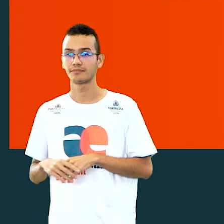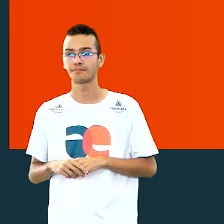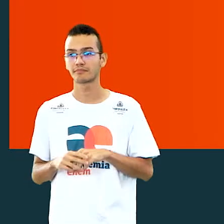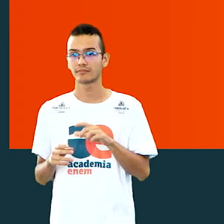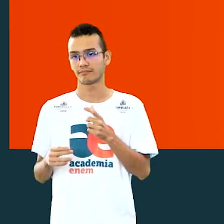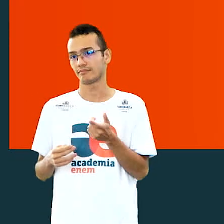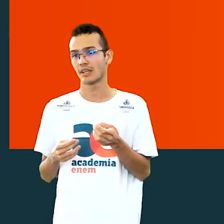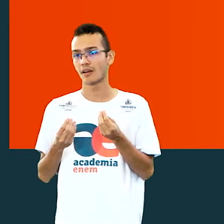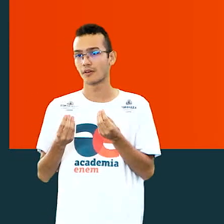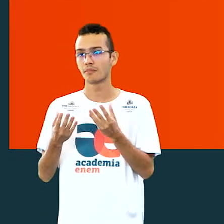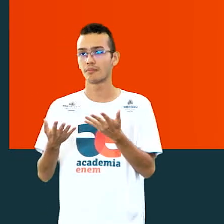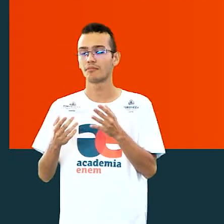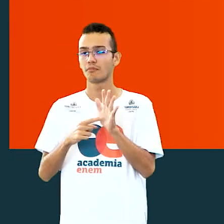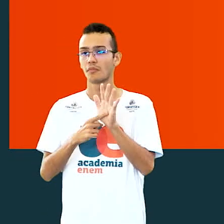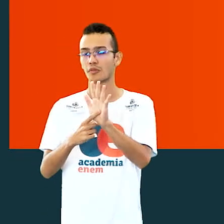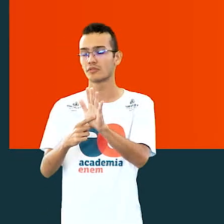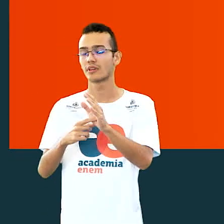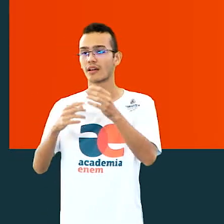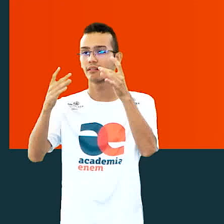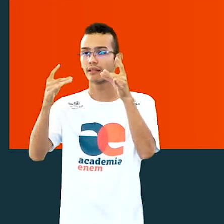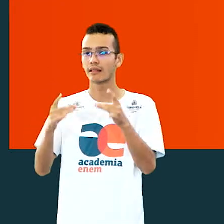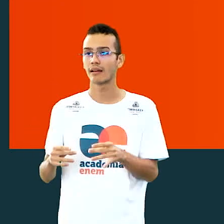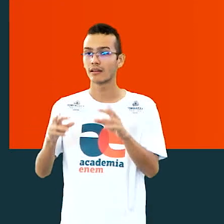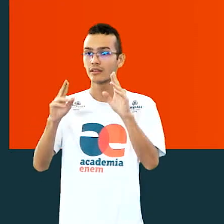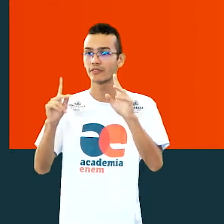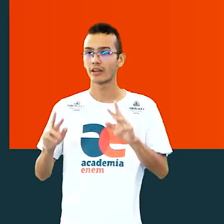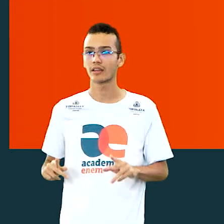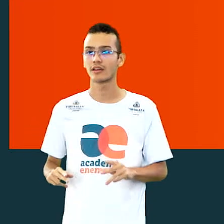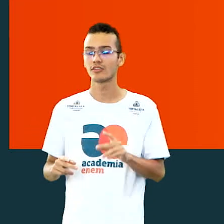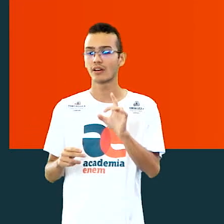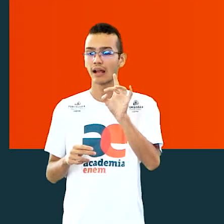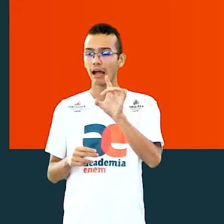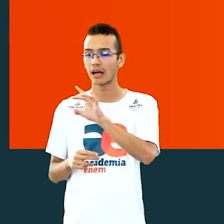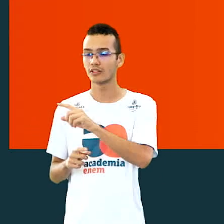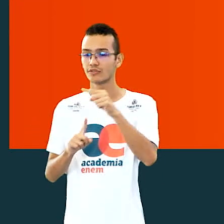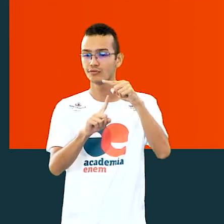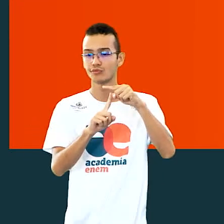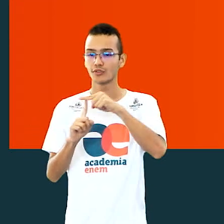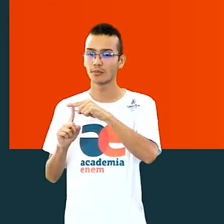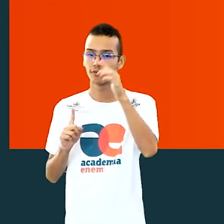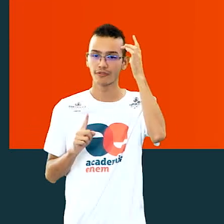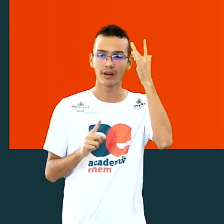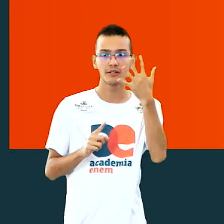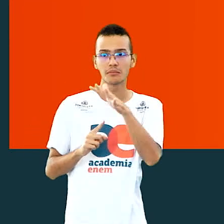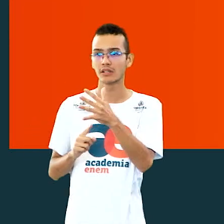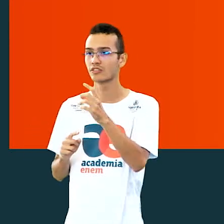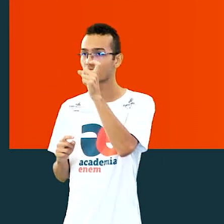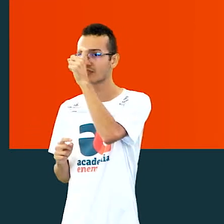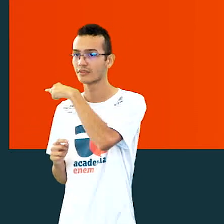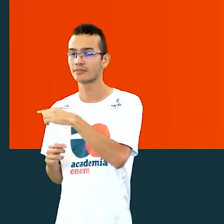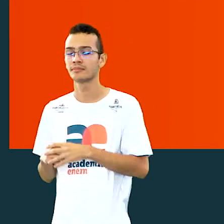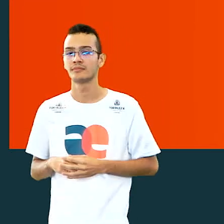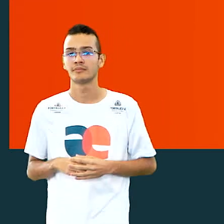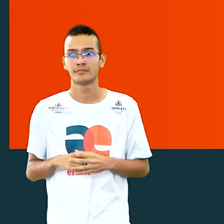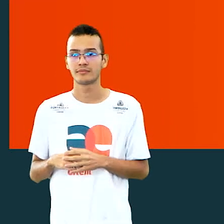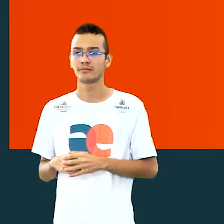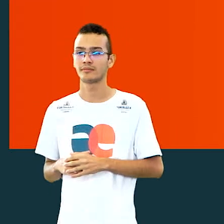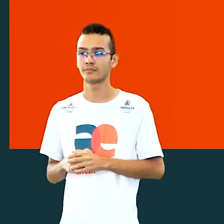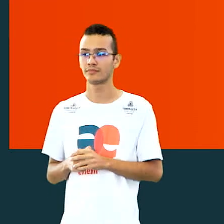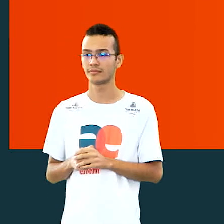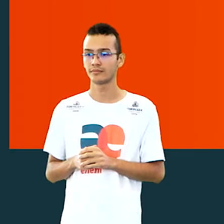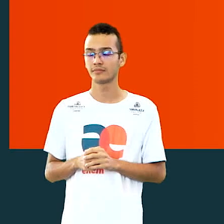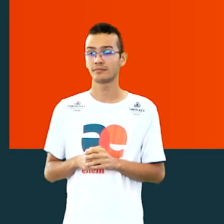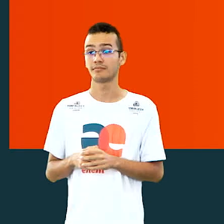nas questões que envolvem essa parte mais fácil e média, a gente chegue ao objetivo comum e tente acertá-las, tá?